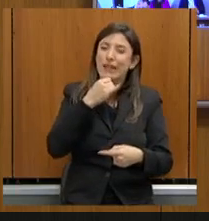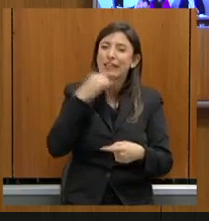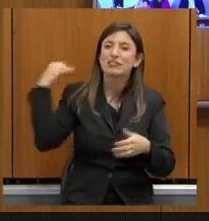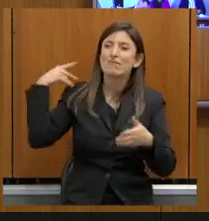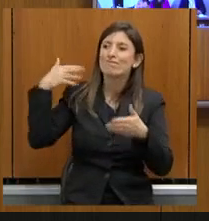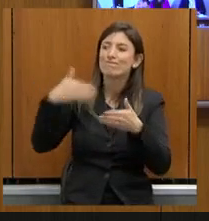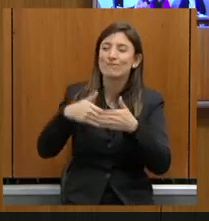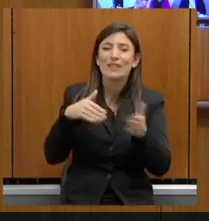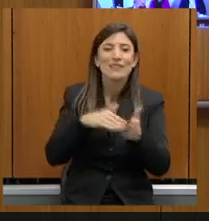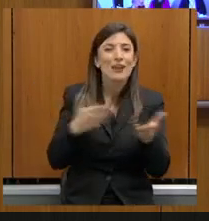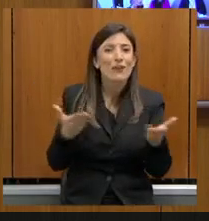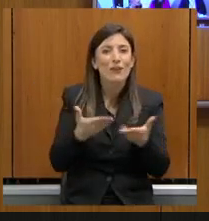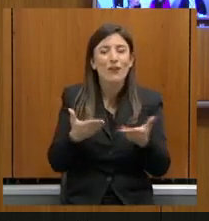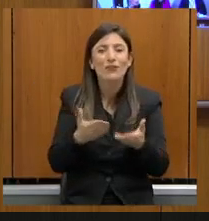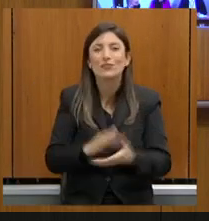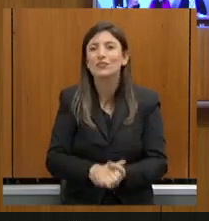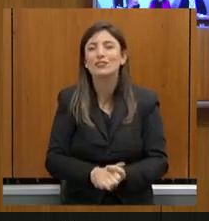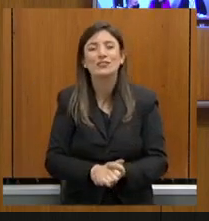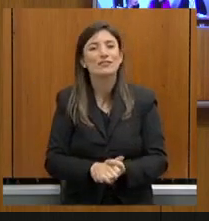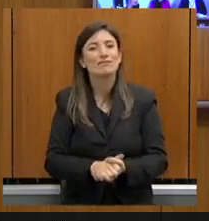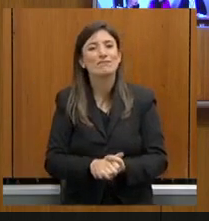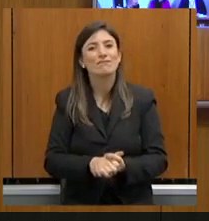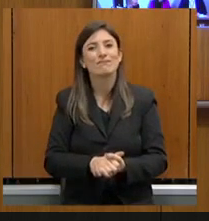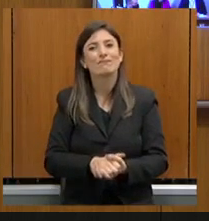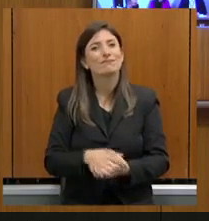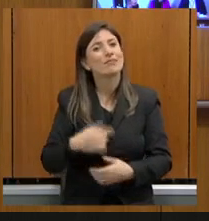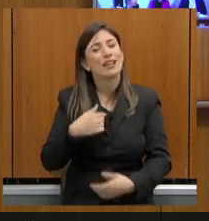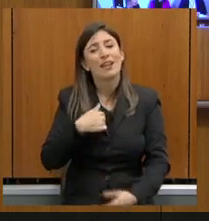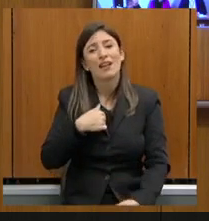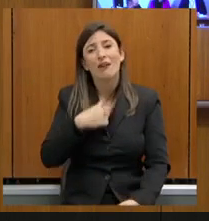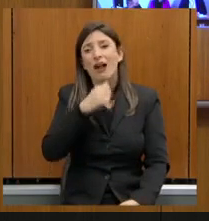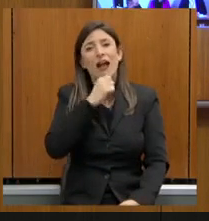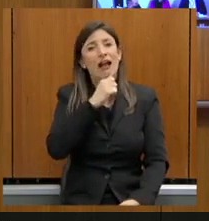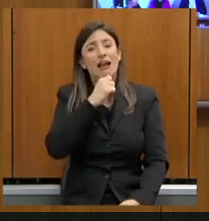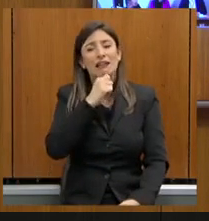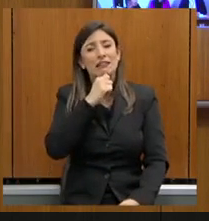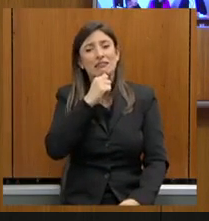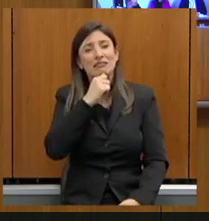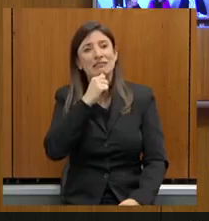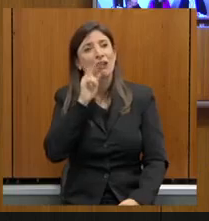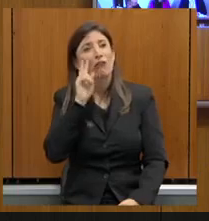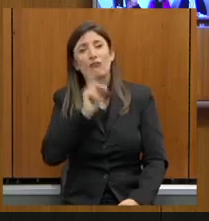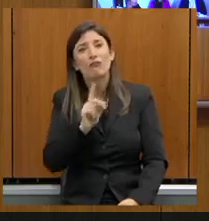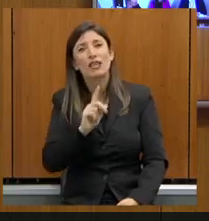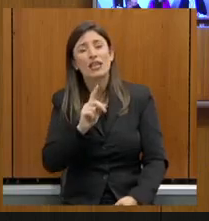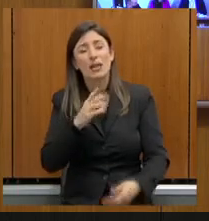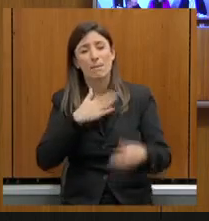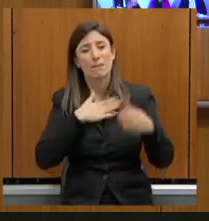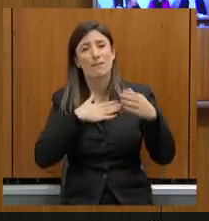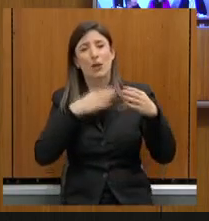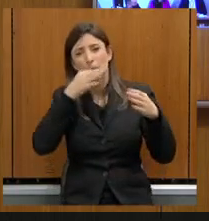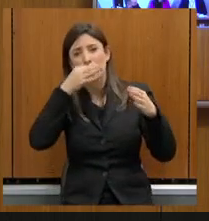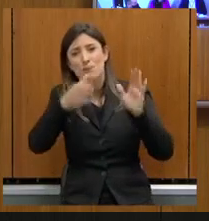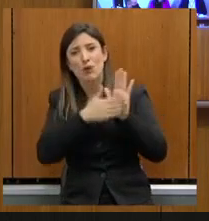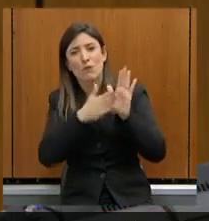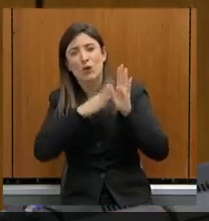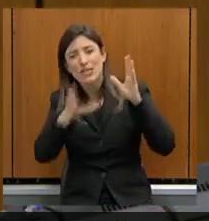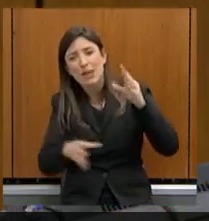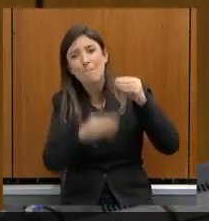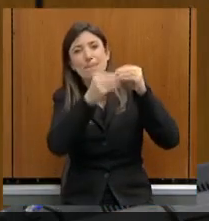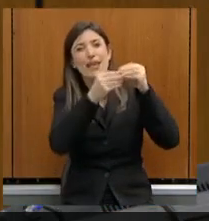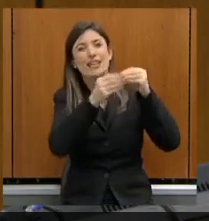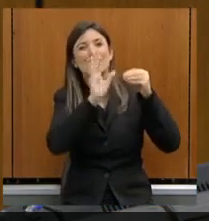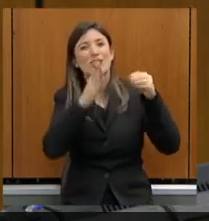tive ainda o prazer de ver minhas emendas serem finalizadas e, de fato, chegar